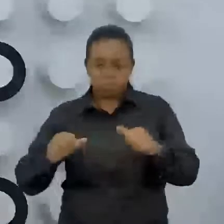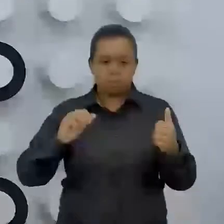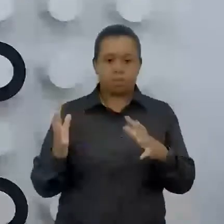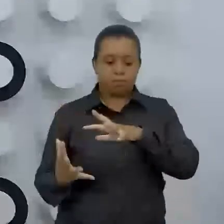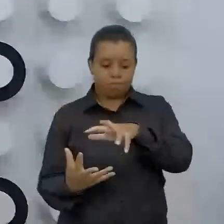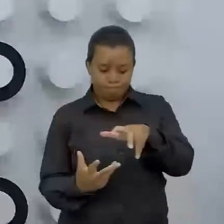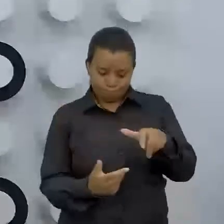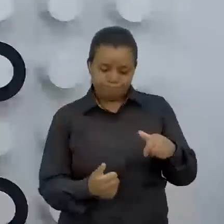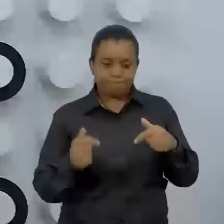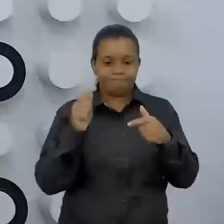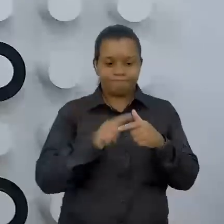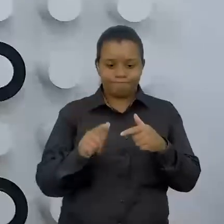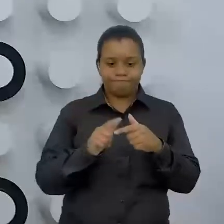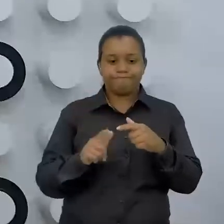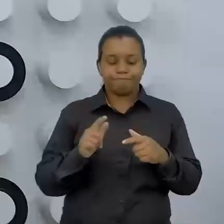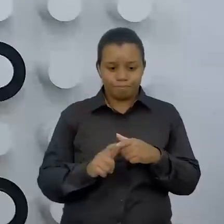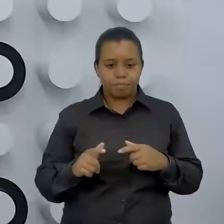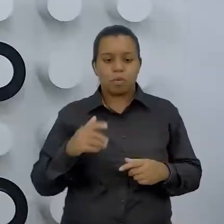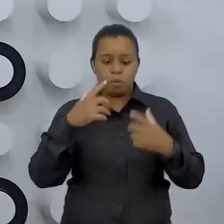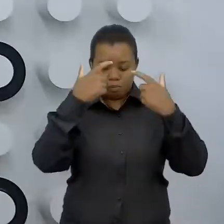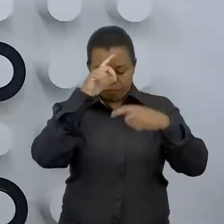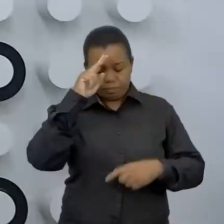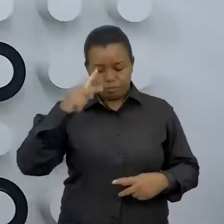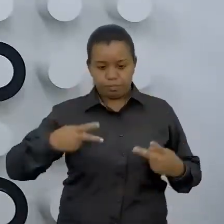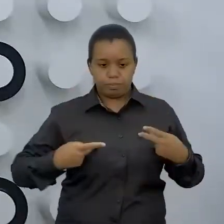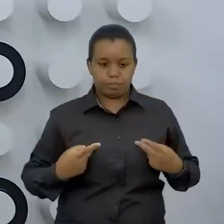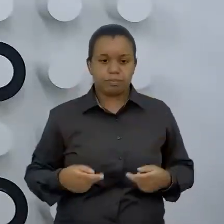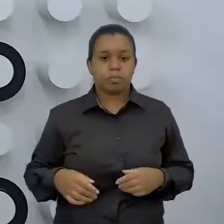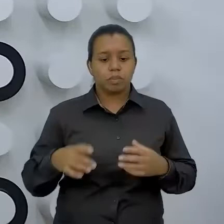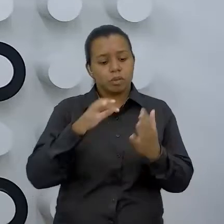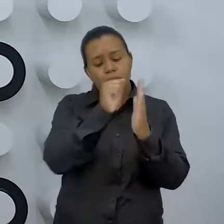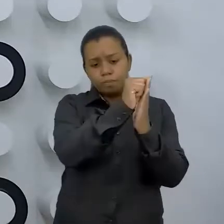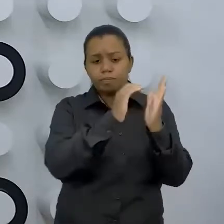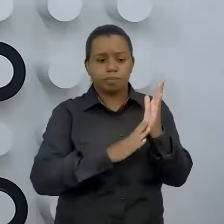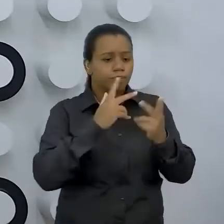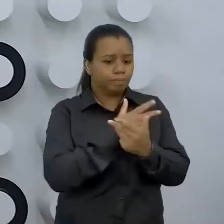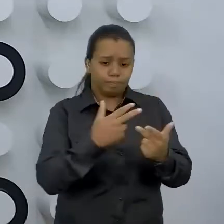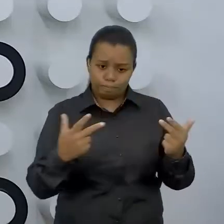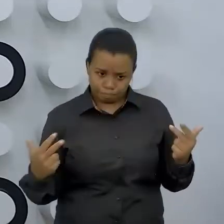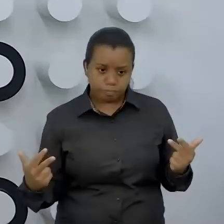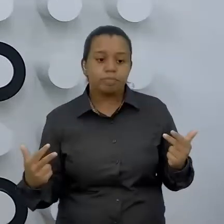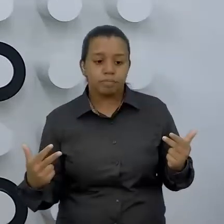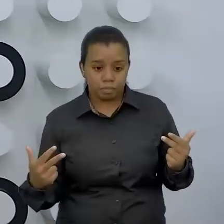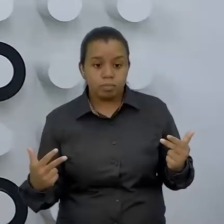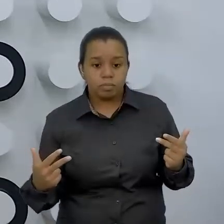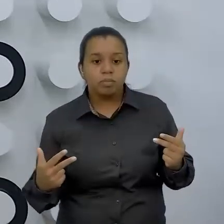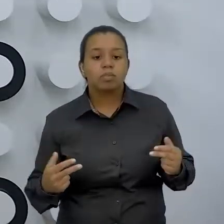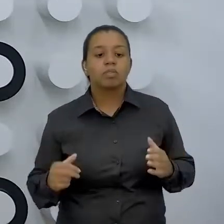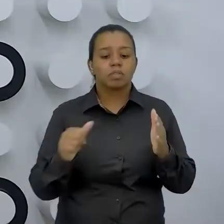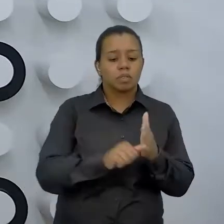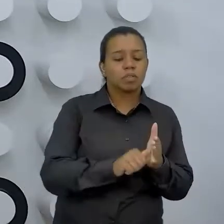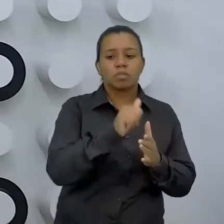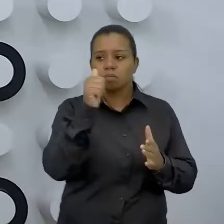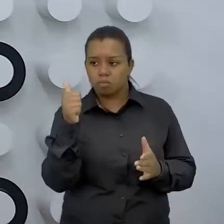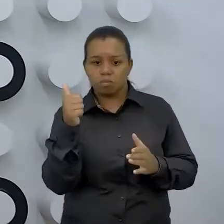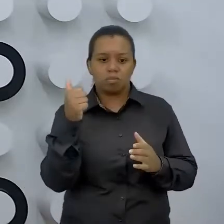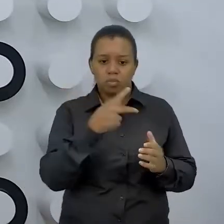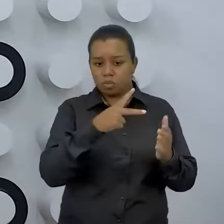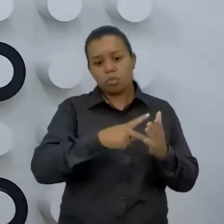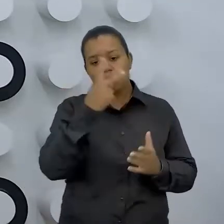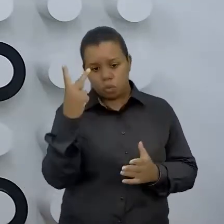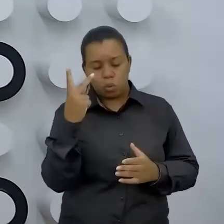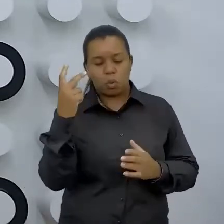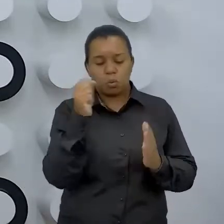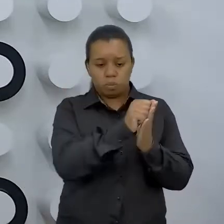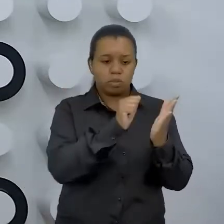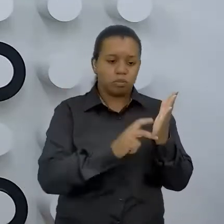né? E é o que a gente viu aí em várias atividades, né? Desde lá da atividade, principalmente na atividade 2, 3, na qual a